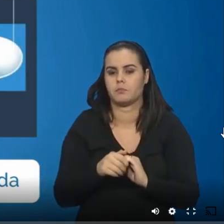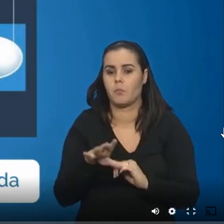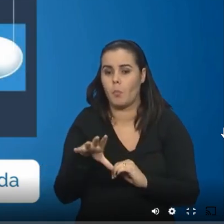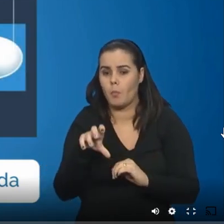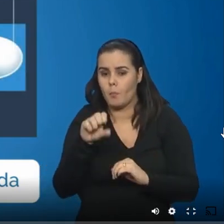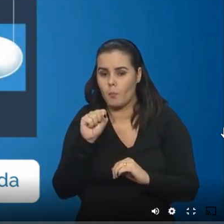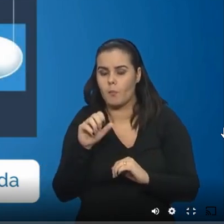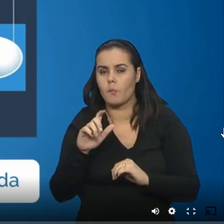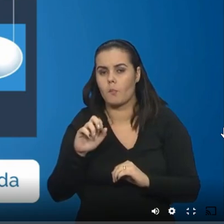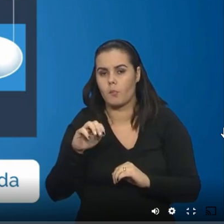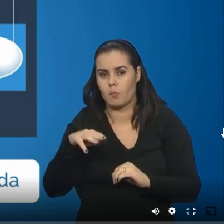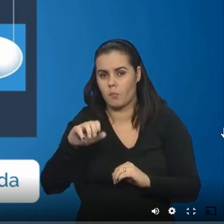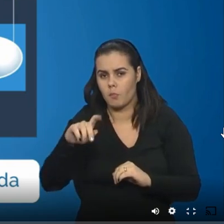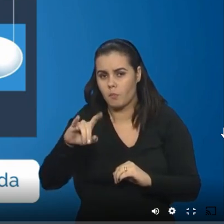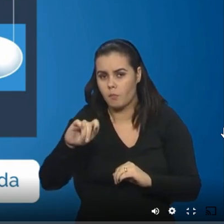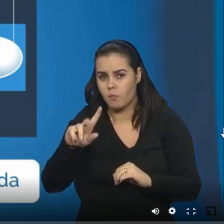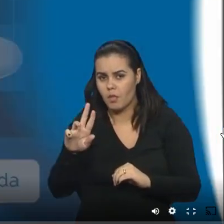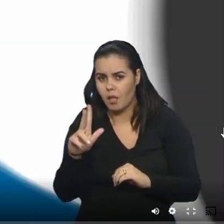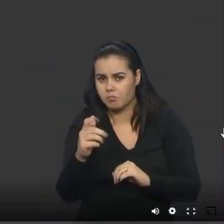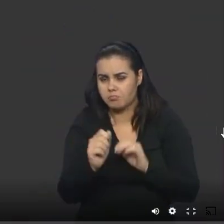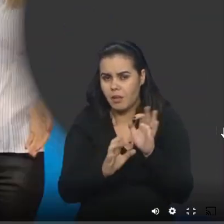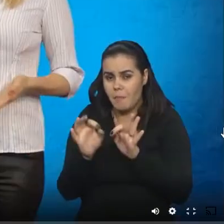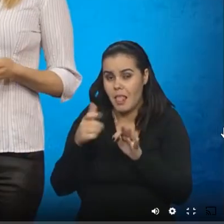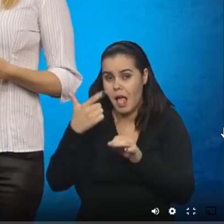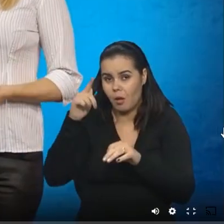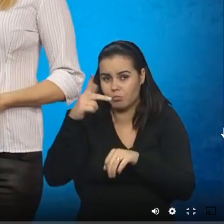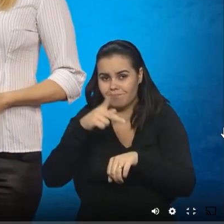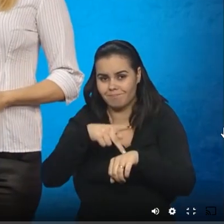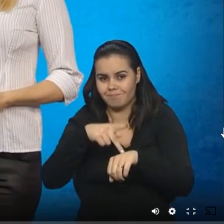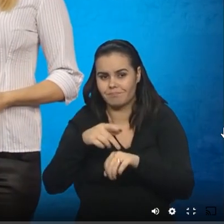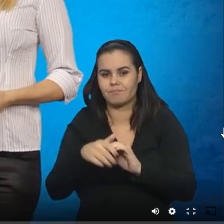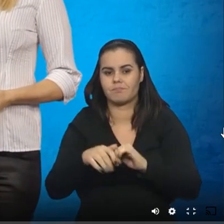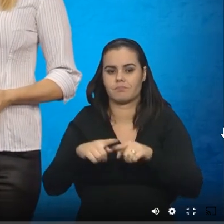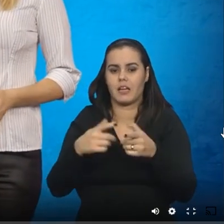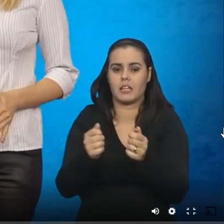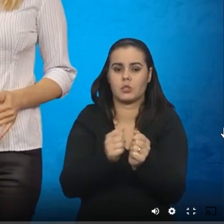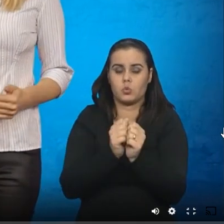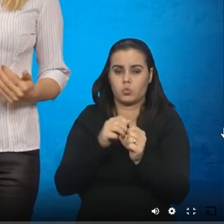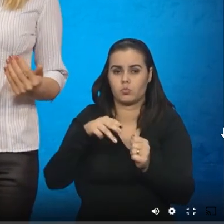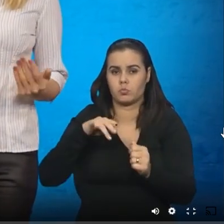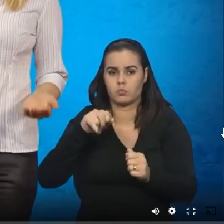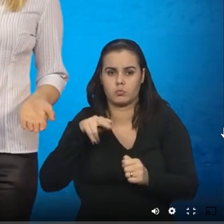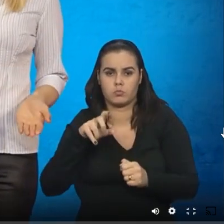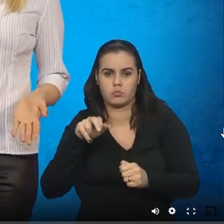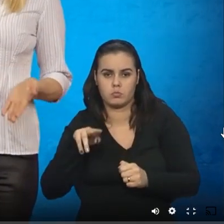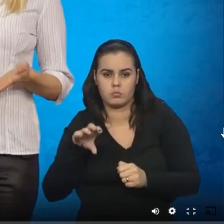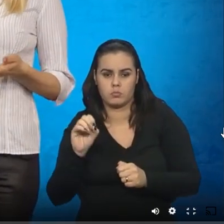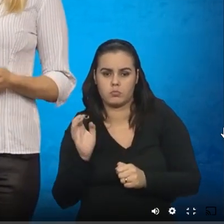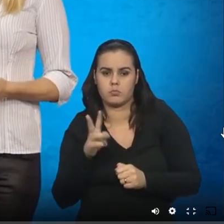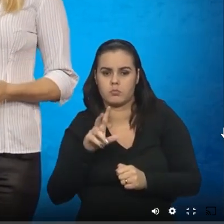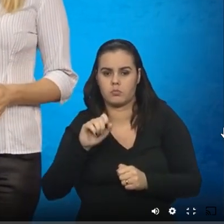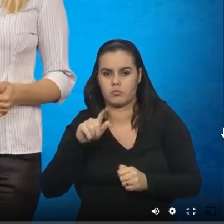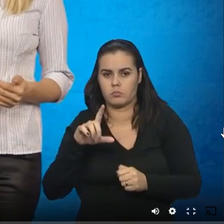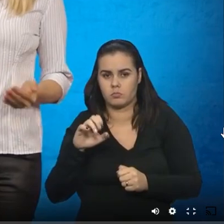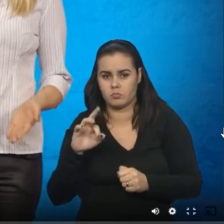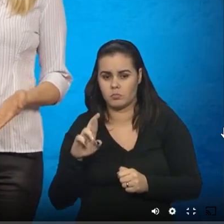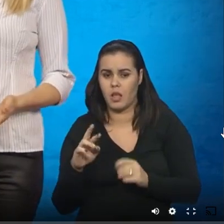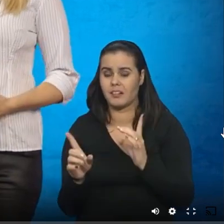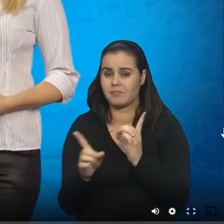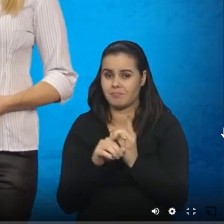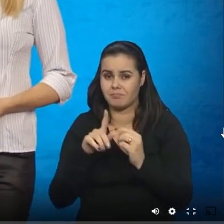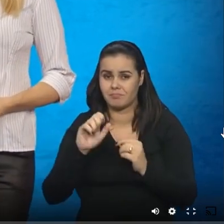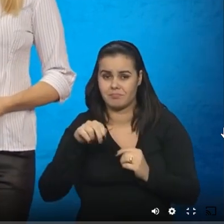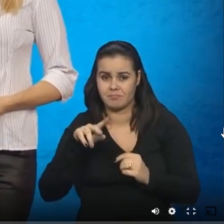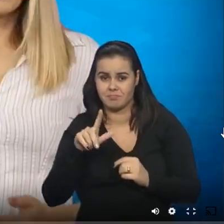armadilha formada, por exemplo, por outras rochas. Só que junto do minério de valor encontramos a ganga, que tem pouco ou nenhum